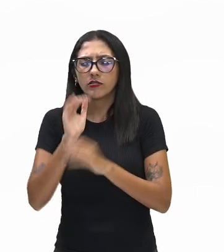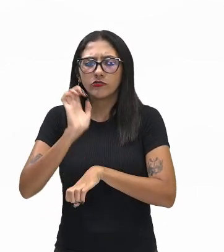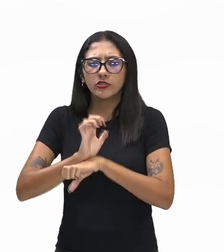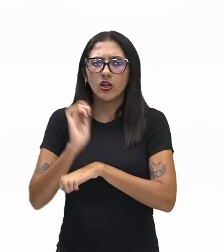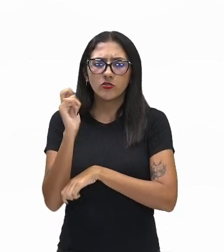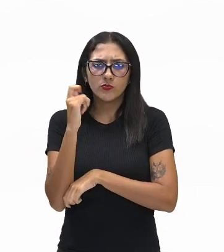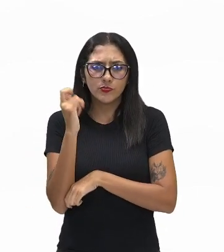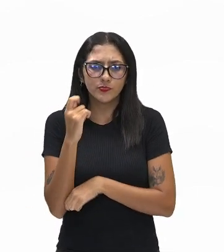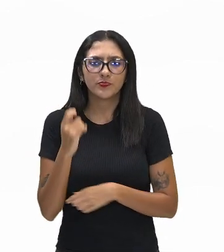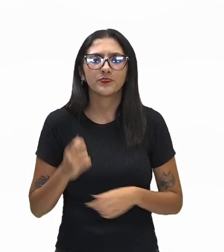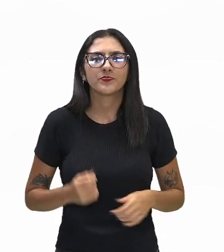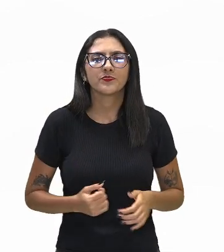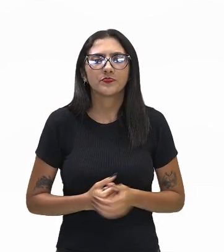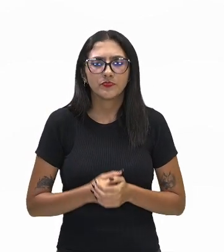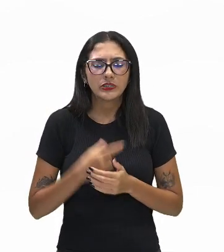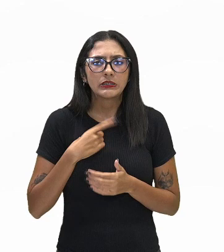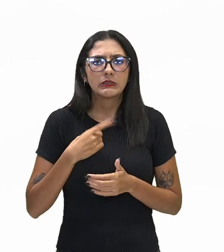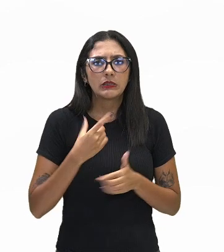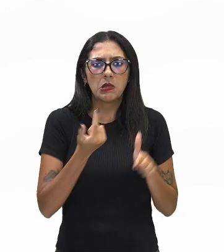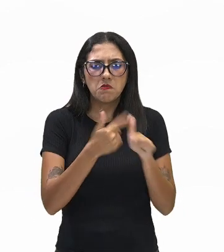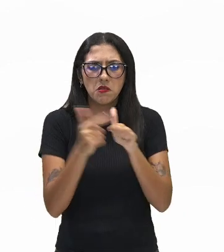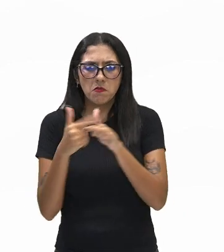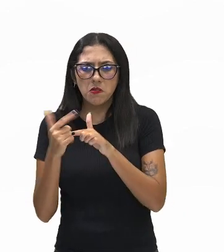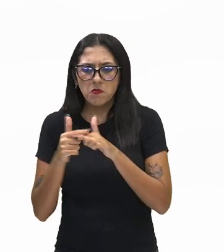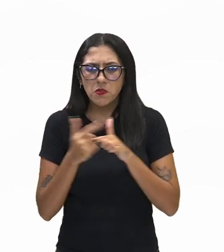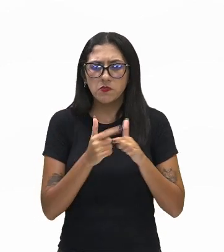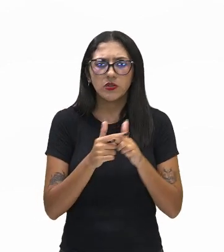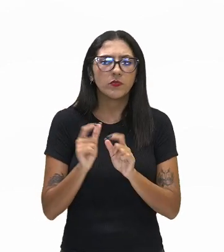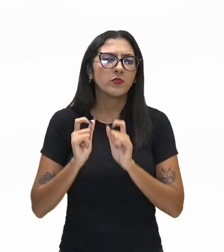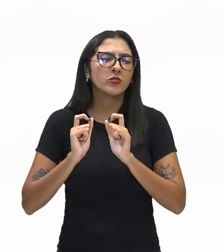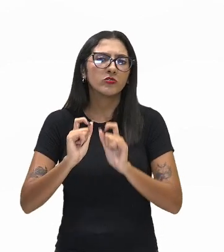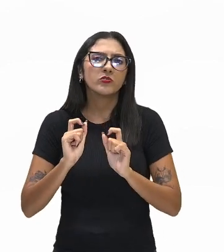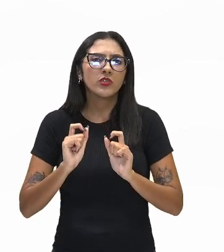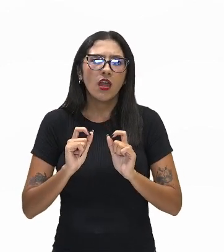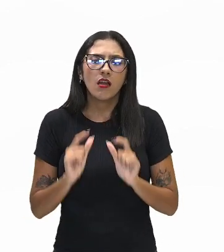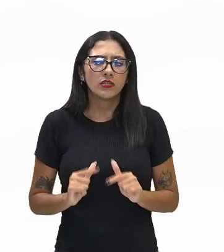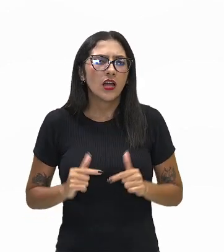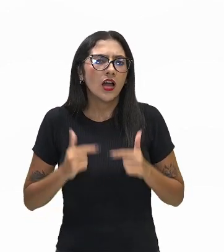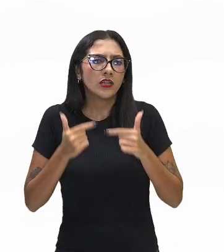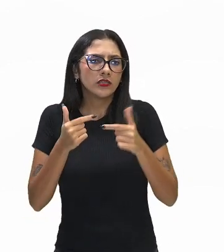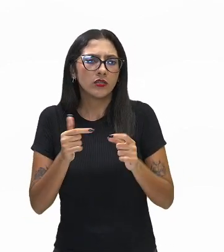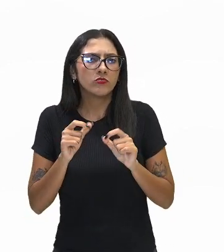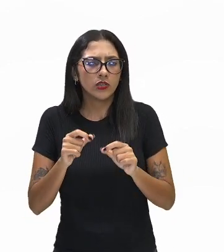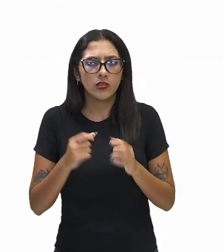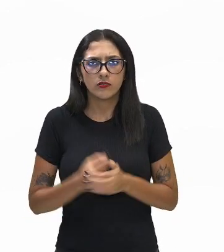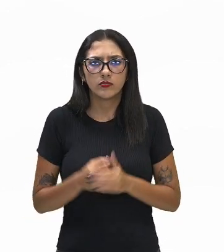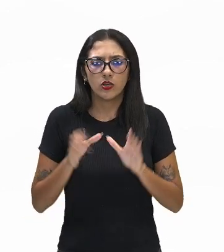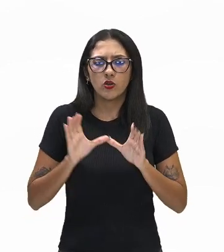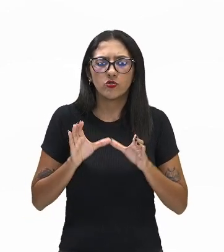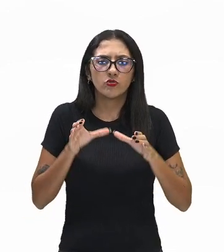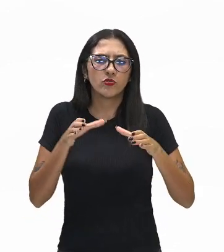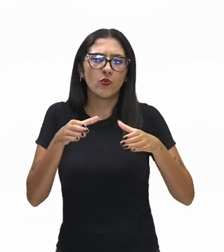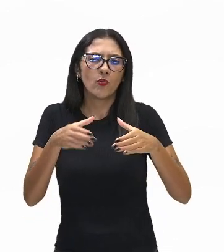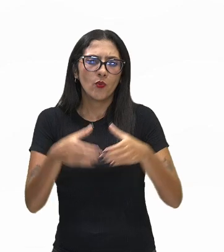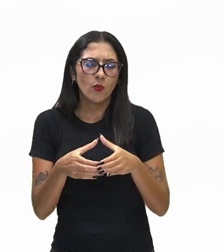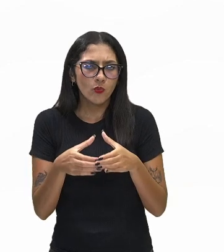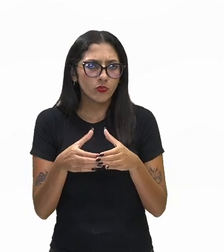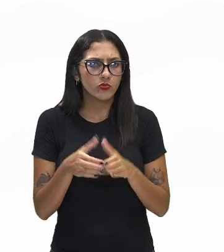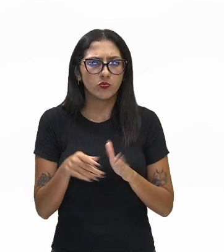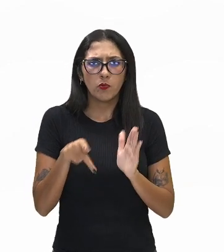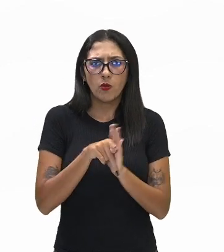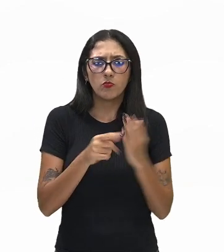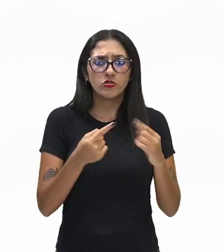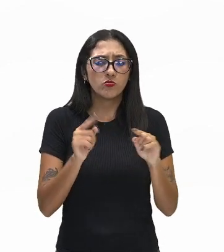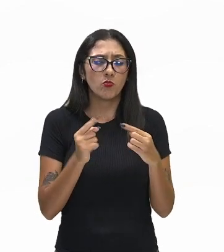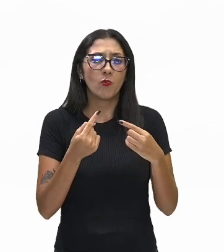problematizando o peso e o significado de ser membro de um grupo musical no conjunto da vida de cada